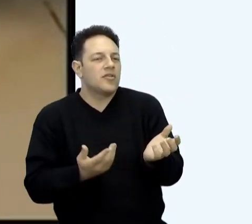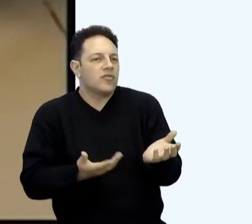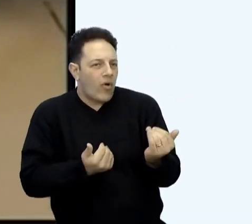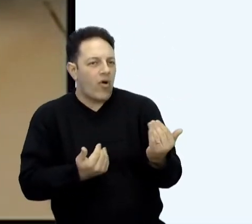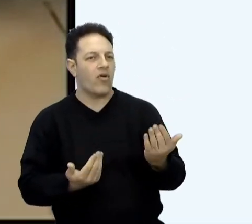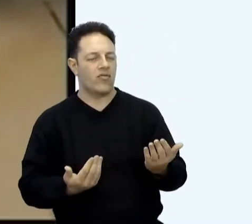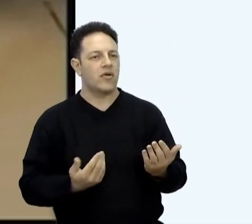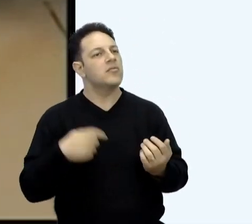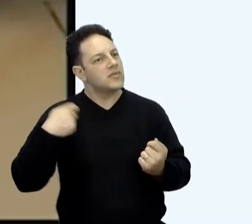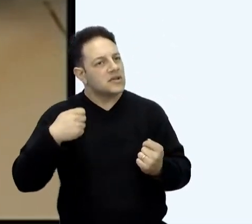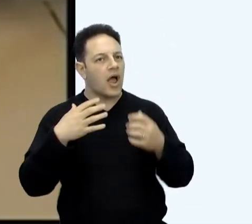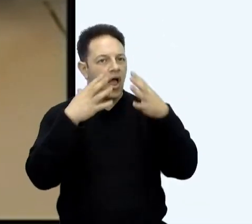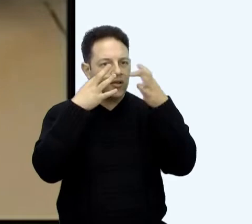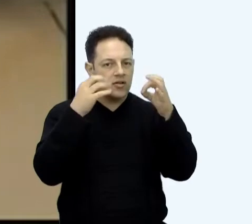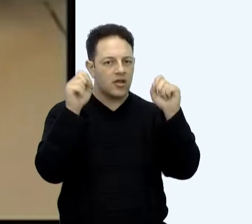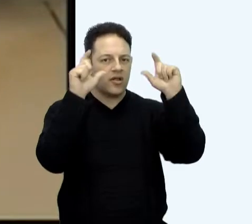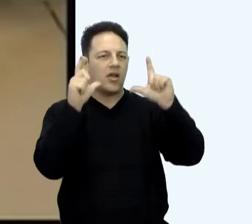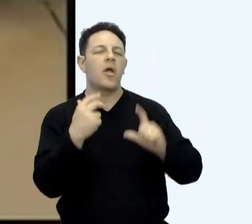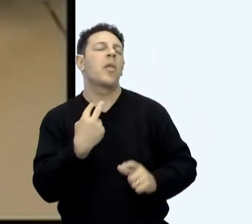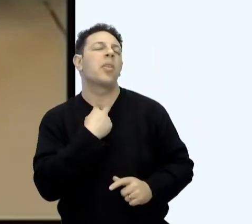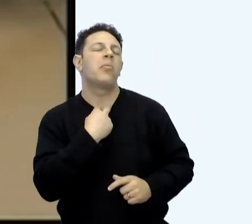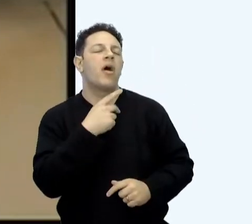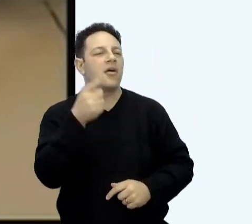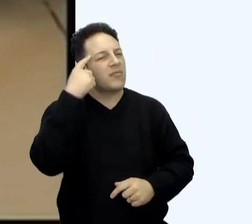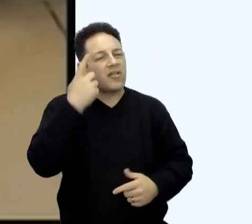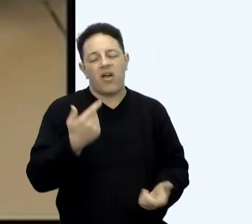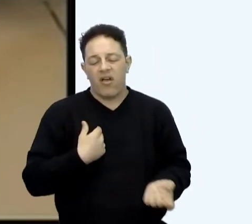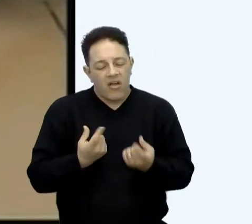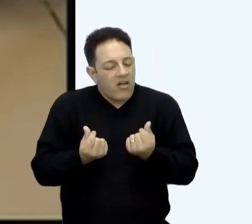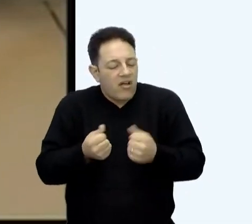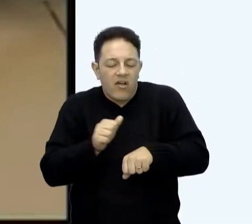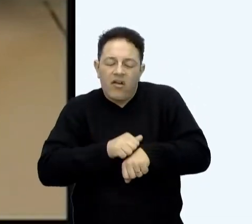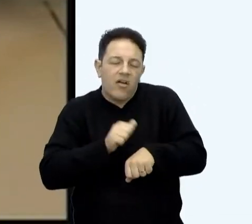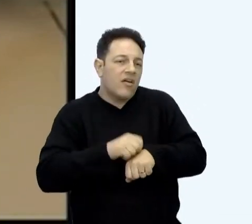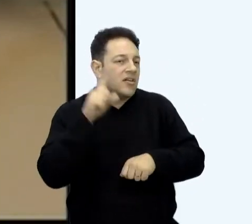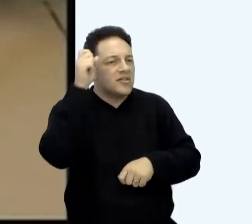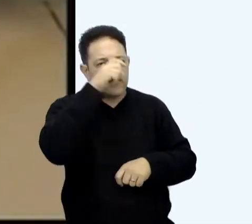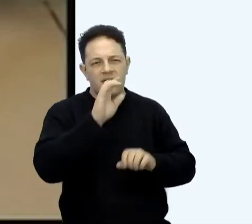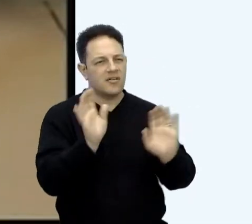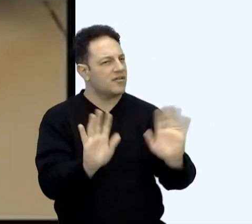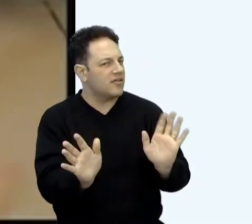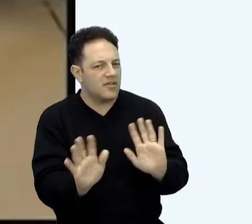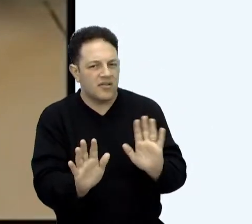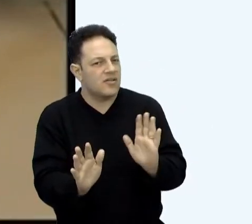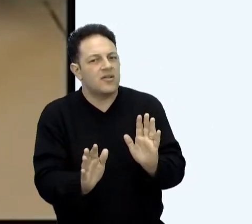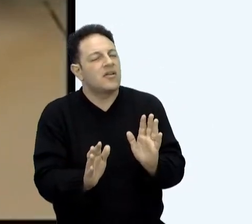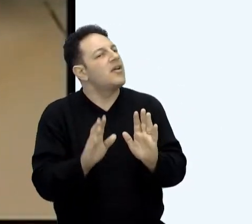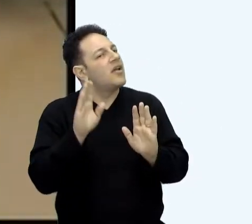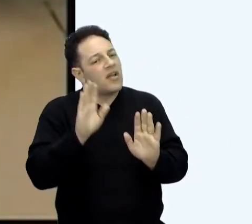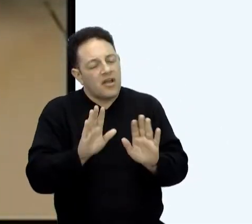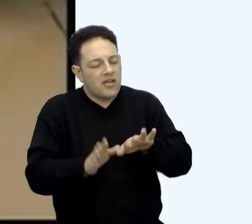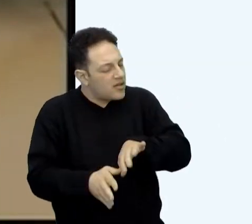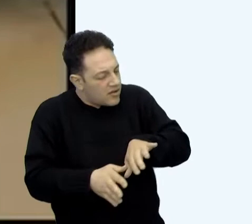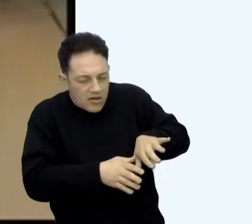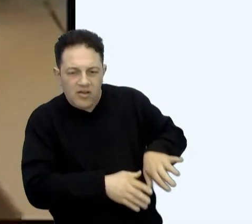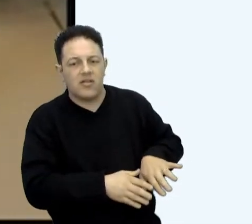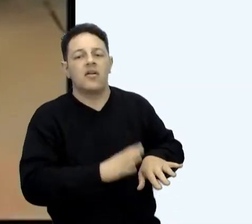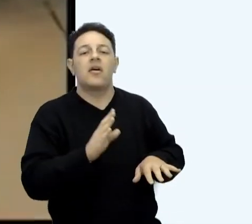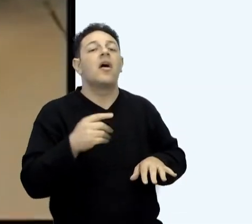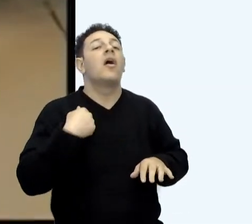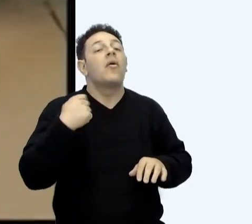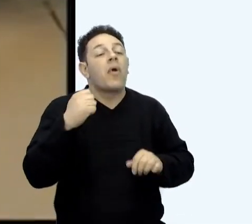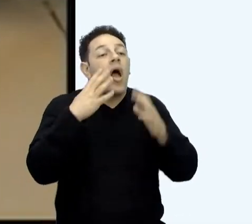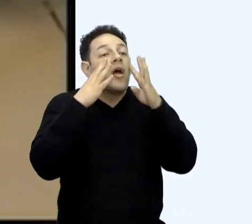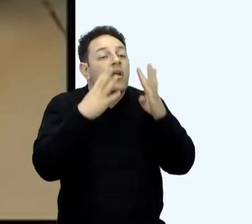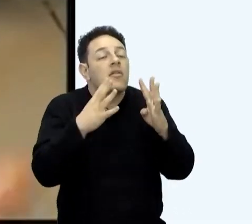de alguma forma, cara. E não adianta ter a desculpa de que você não tem grana, não use isso como desculpa, porque isso já faz parte do nosso processo. Eu quero